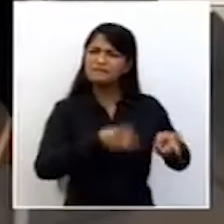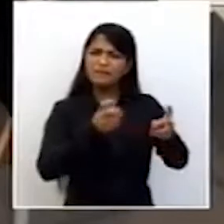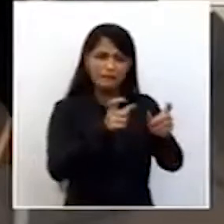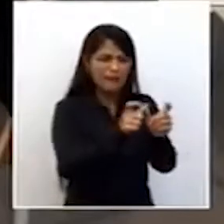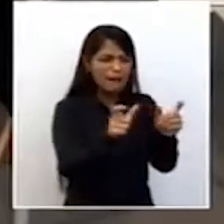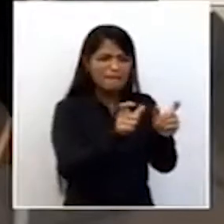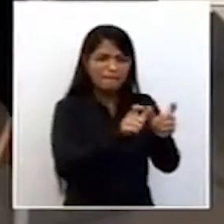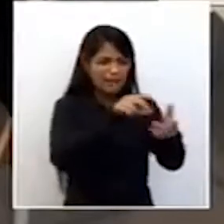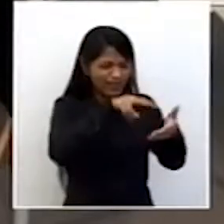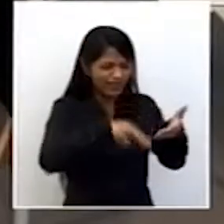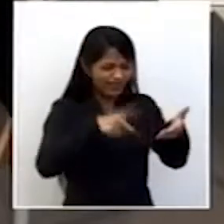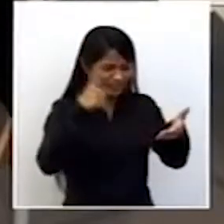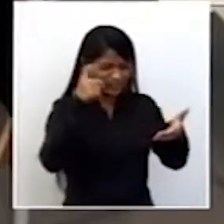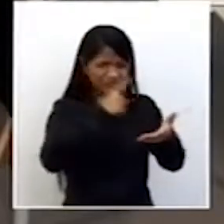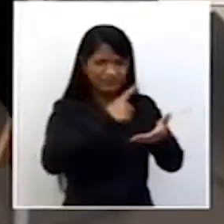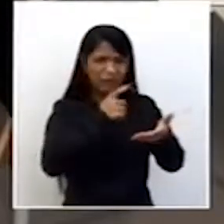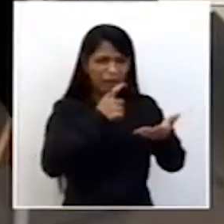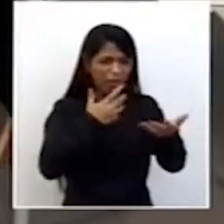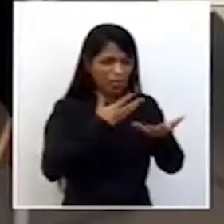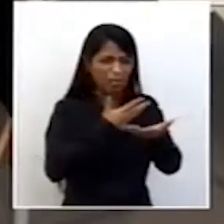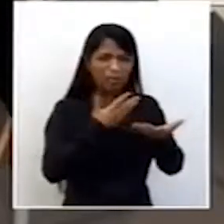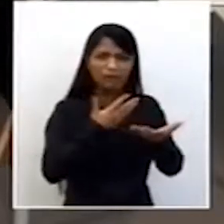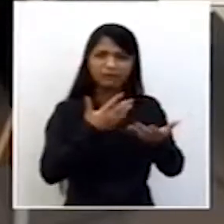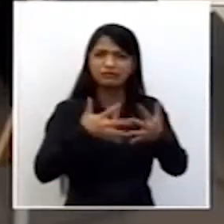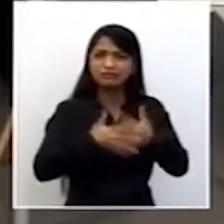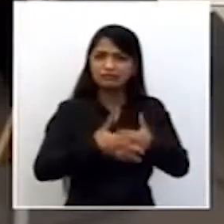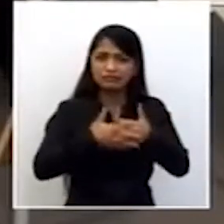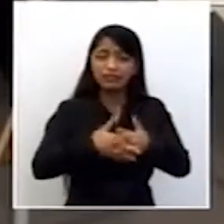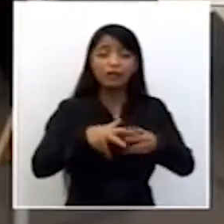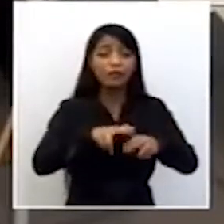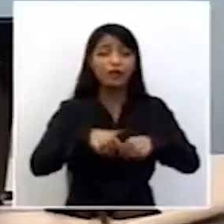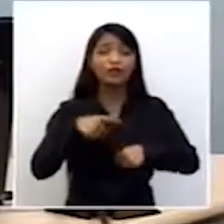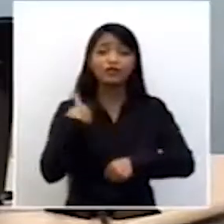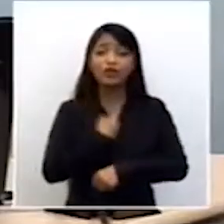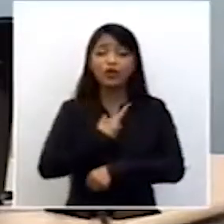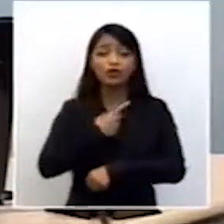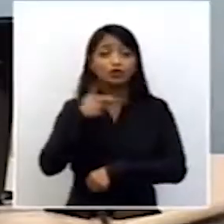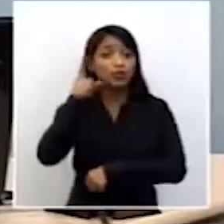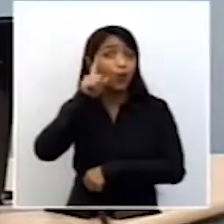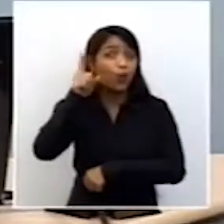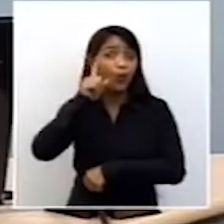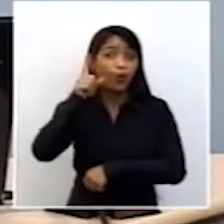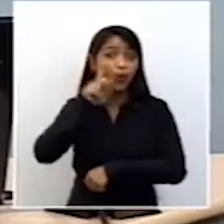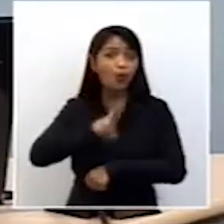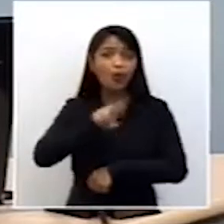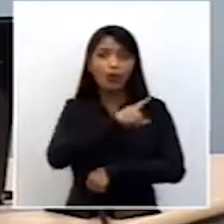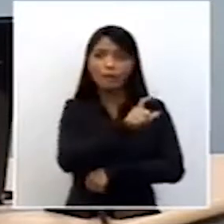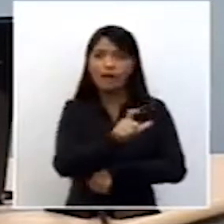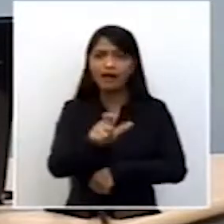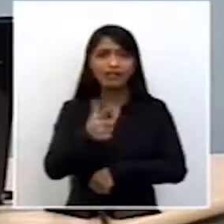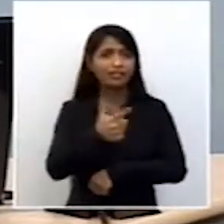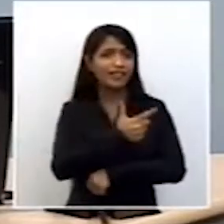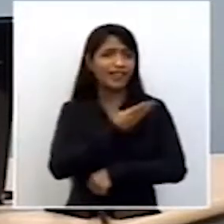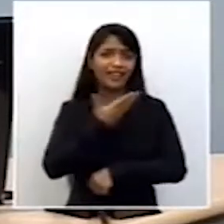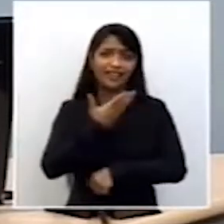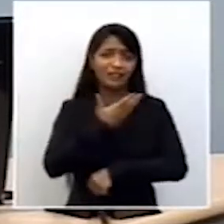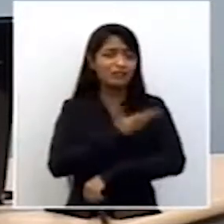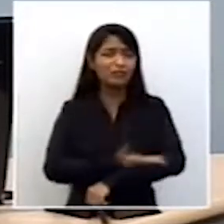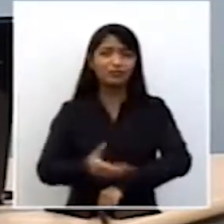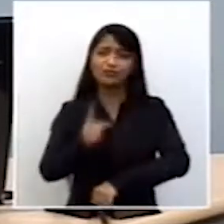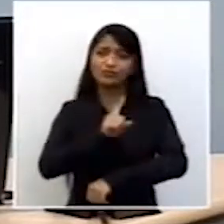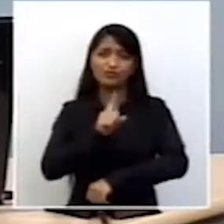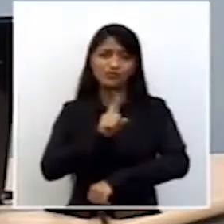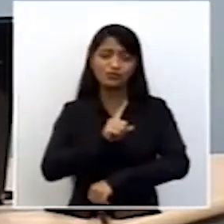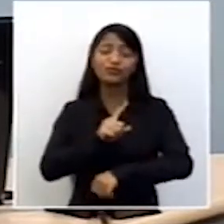nas palavras, porque não é do nosso cotidiano, né? Então, o hábito da leitura, como eu acabei de mencionar, se nós